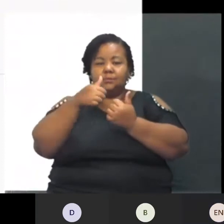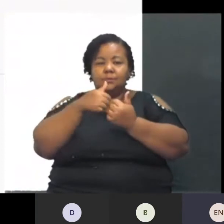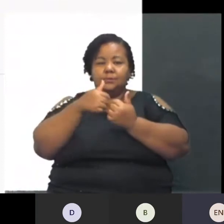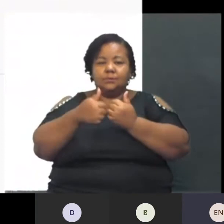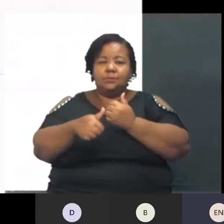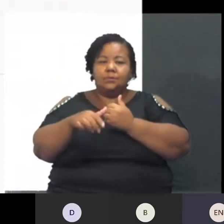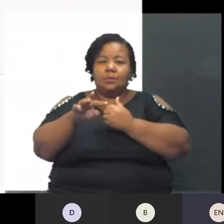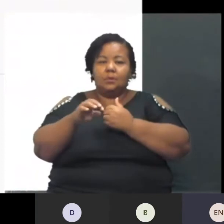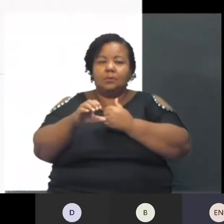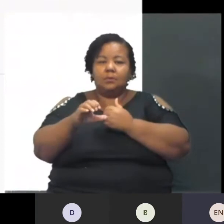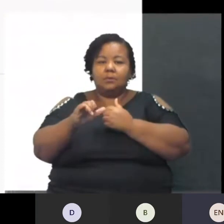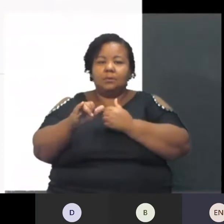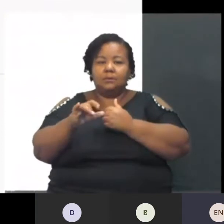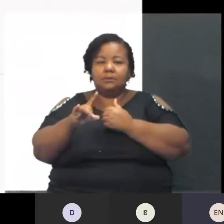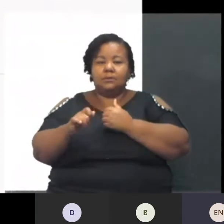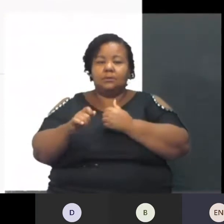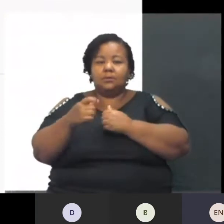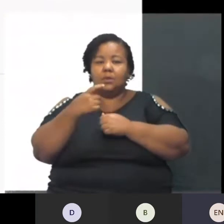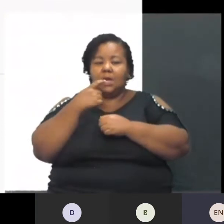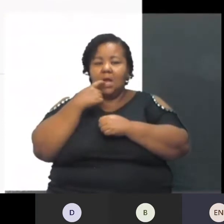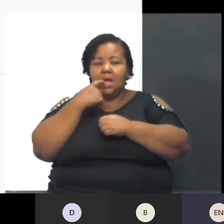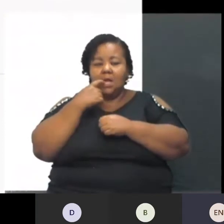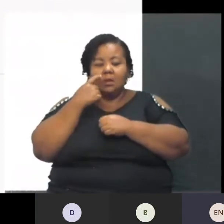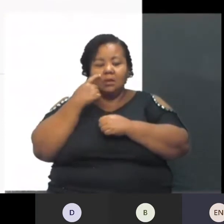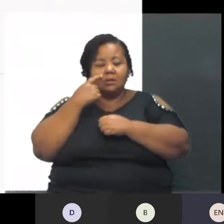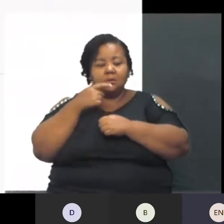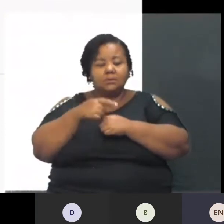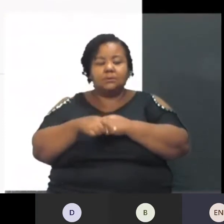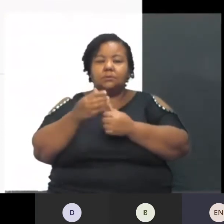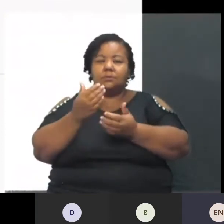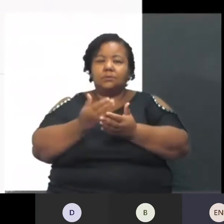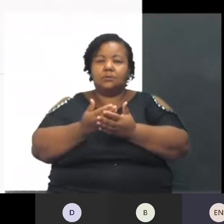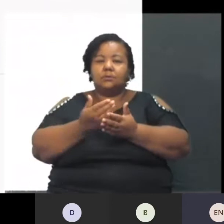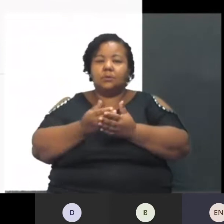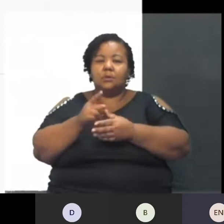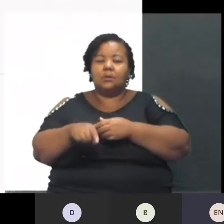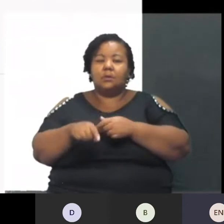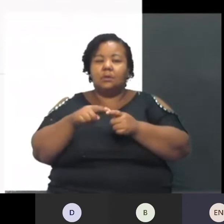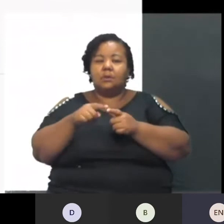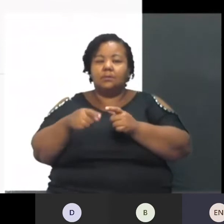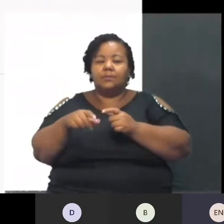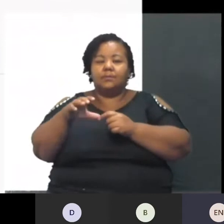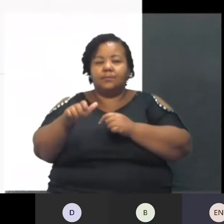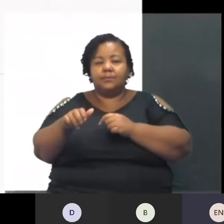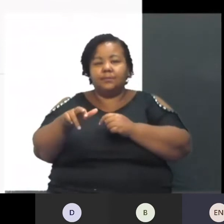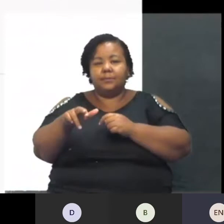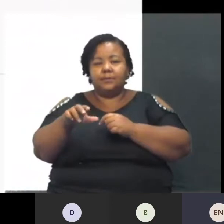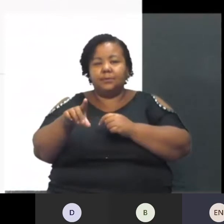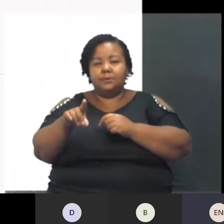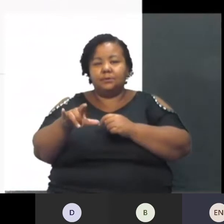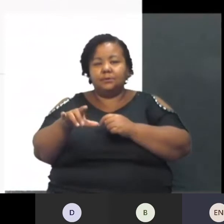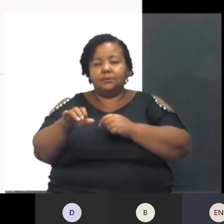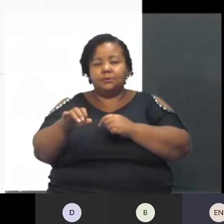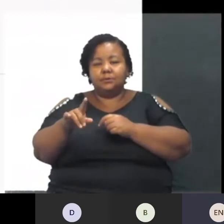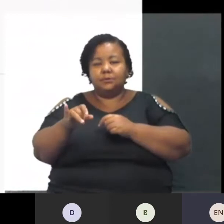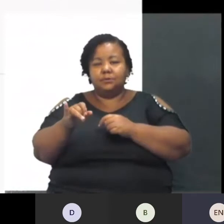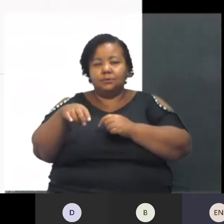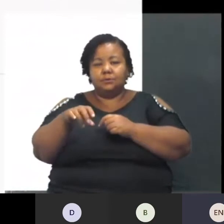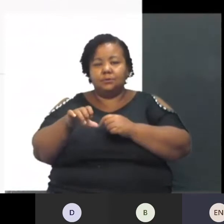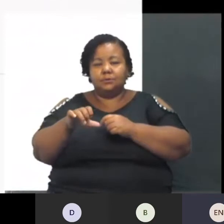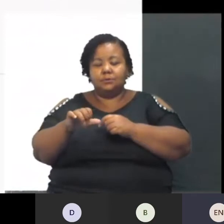ósseo. Então, neste momento, nós precisamos observar o que é o tecido cartilaginoso para poder diferenciar o